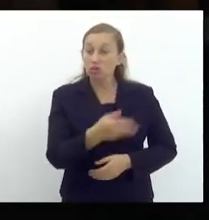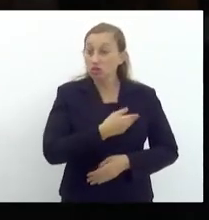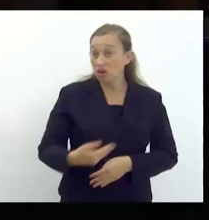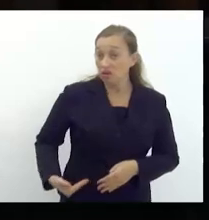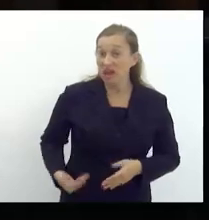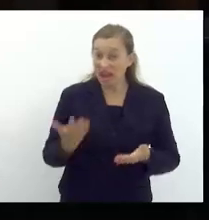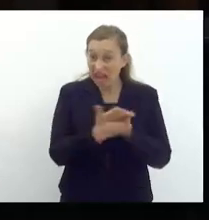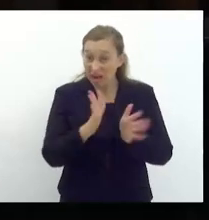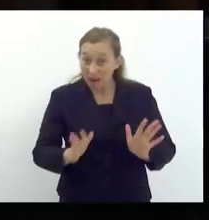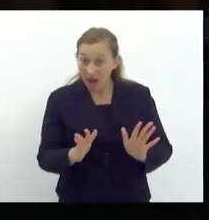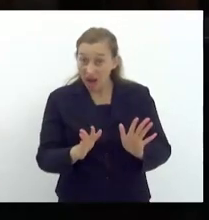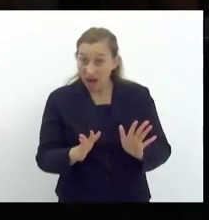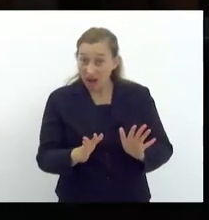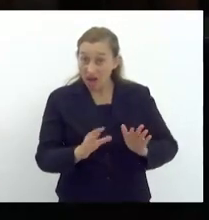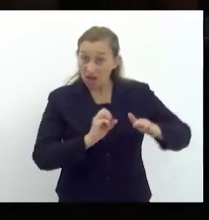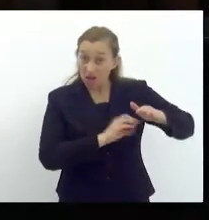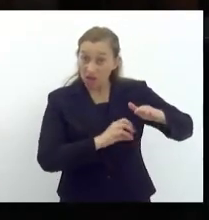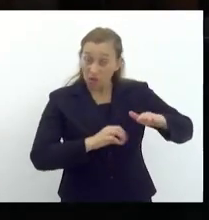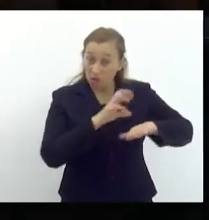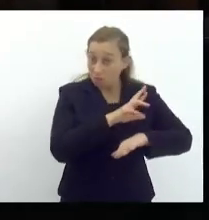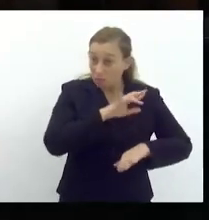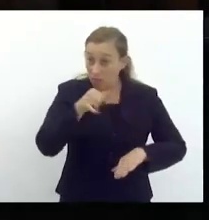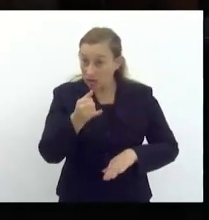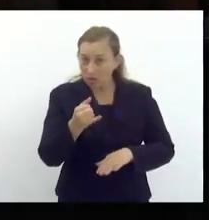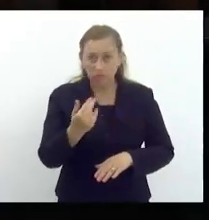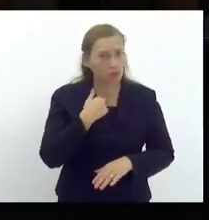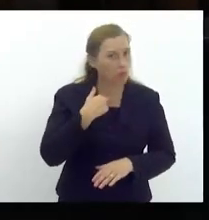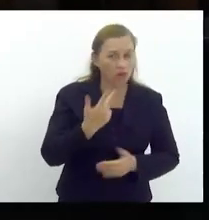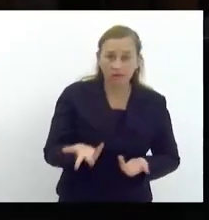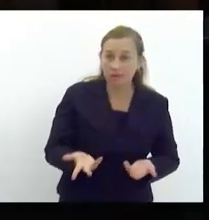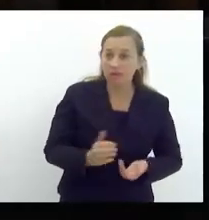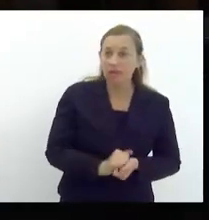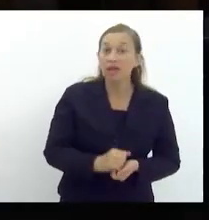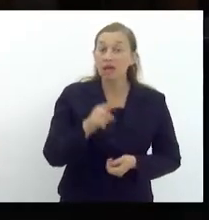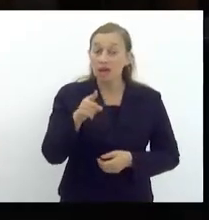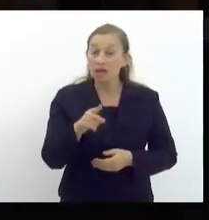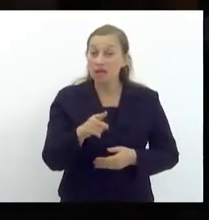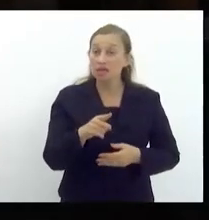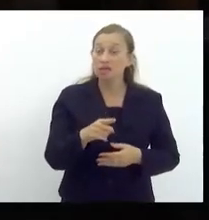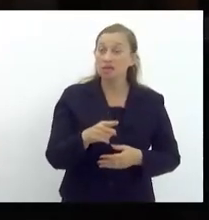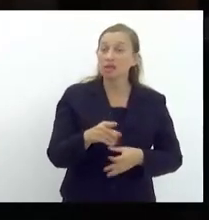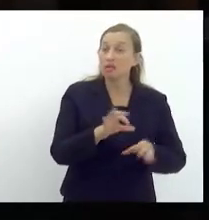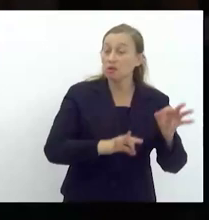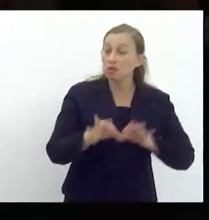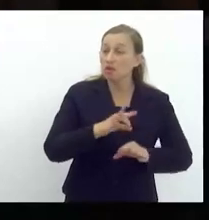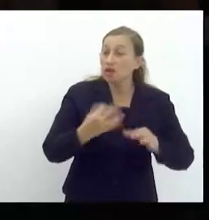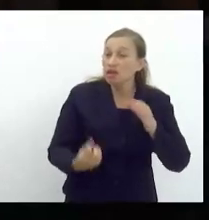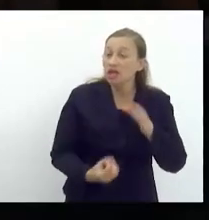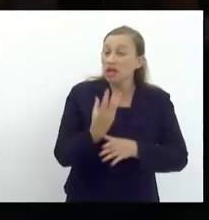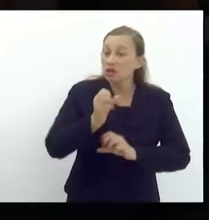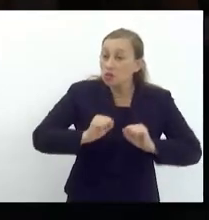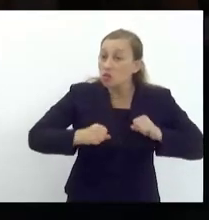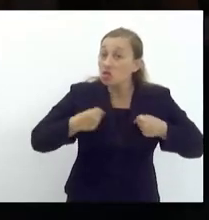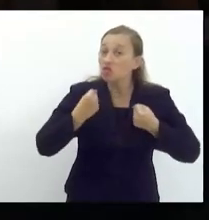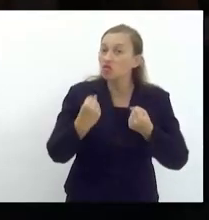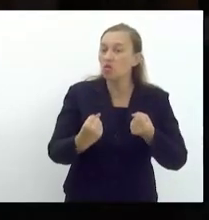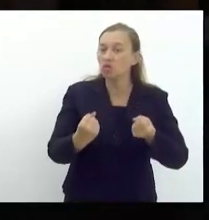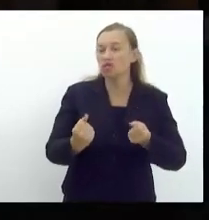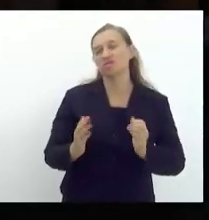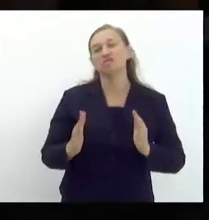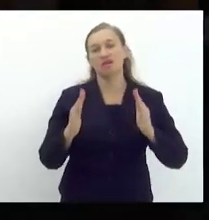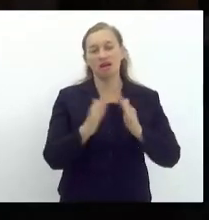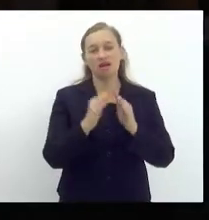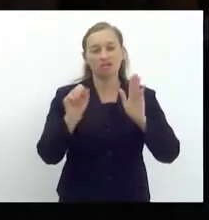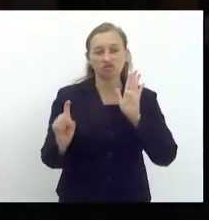é acabar com esse programa não pode ser assim esse programa foi construído com um esforço dessa